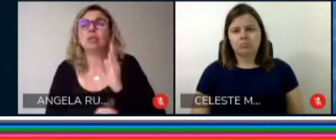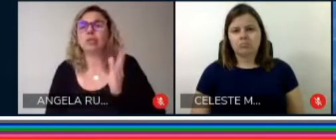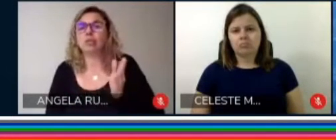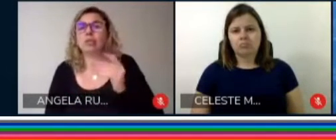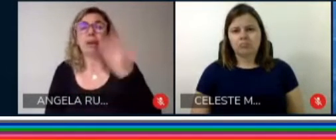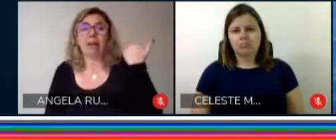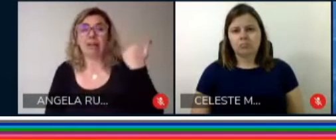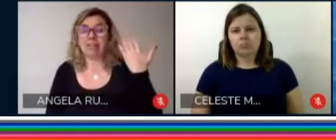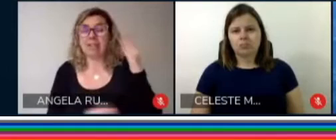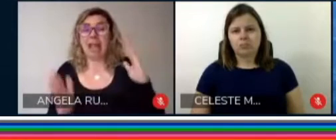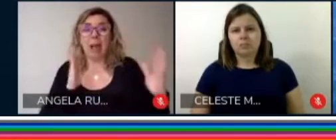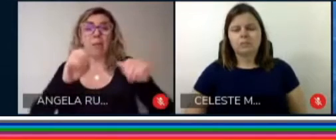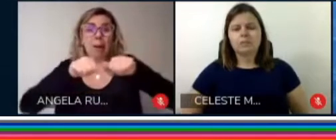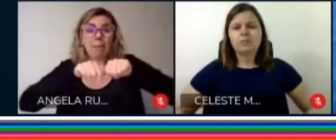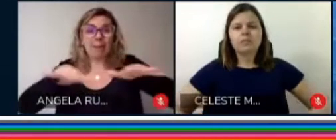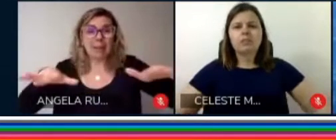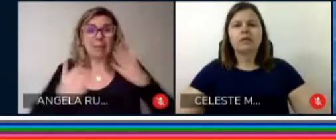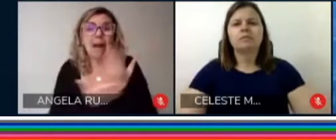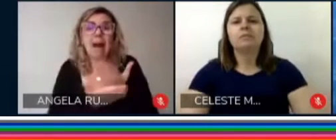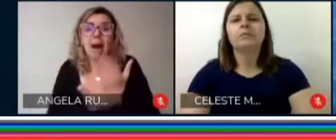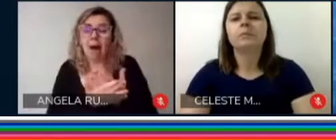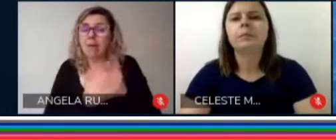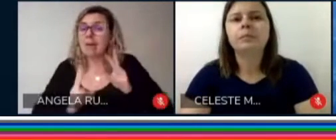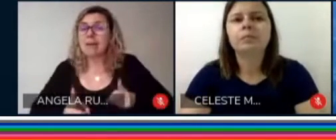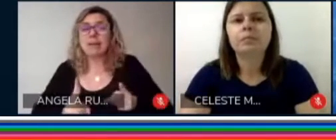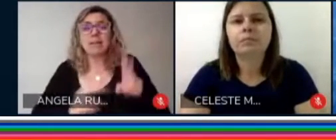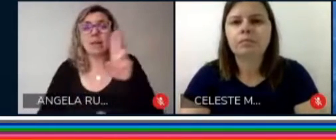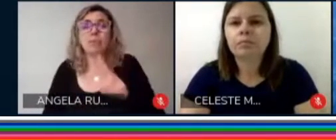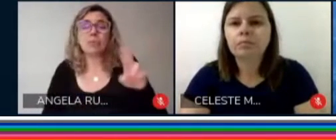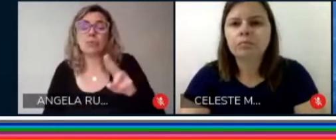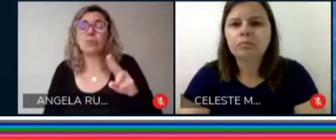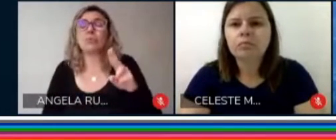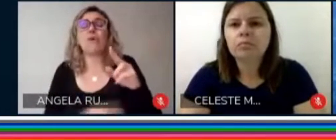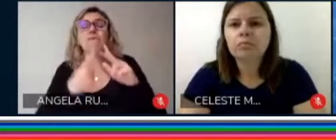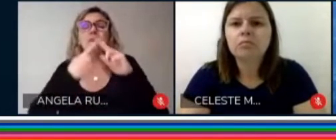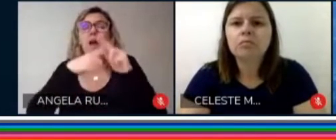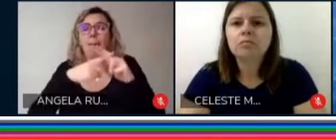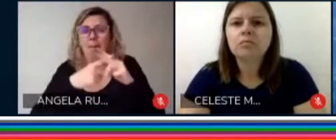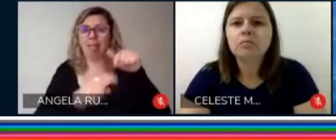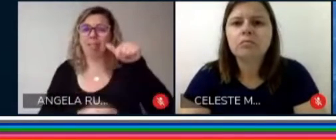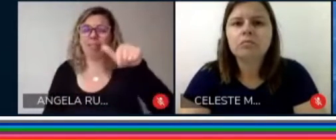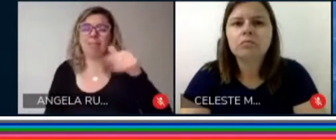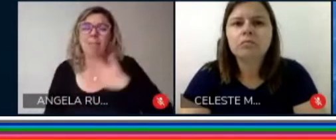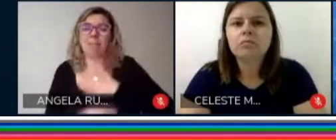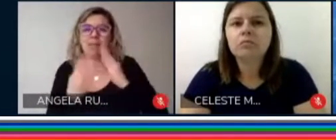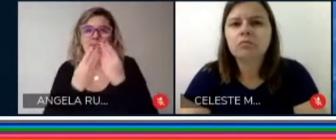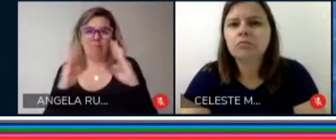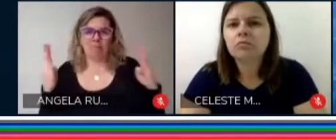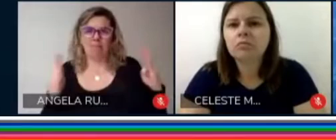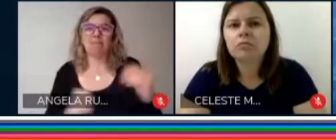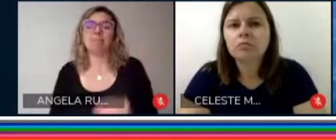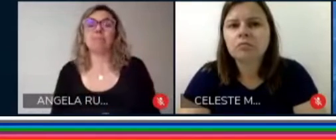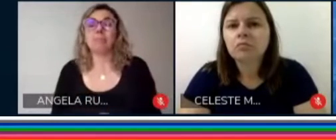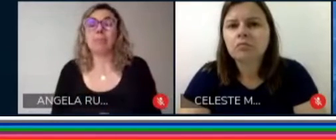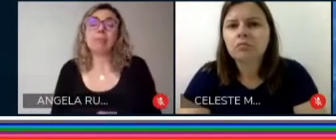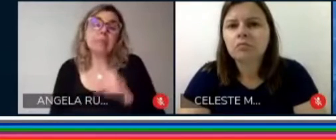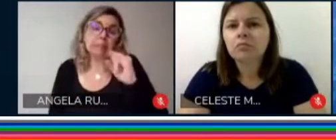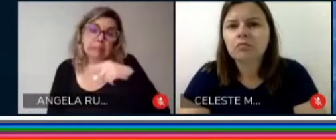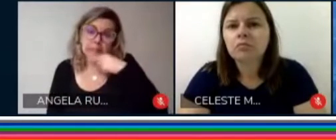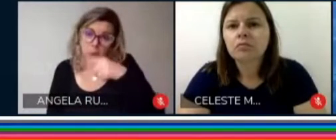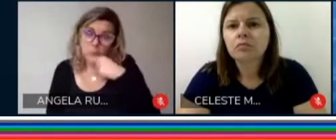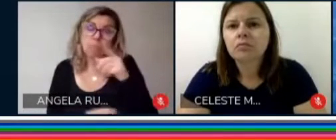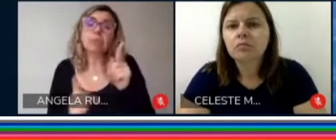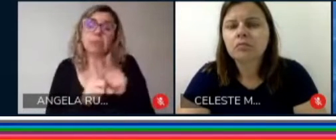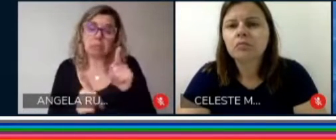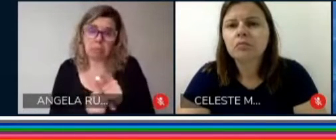a pandemia acabou usando algum recurso da minha biblioteca durante o isolamento social. Tá? E dúvidas a respeito